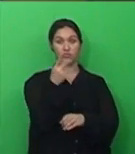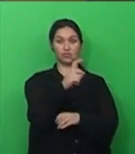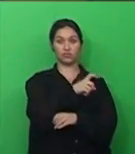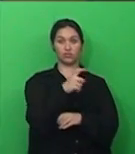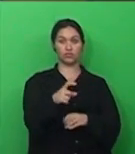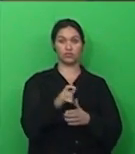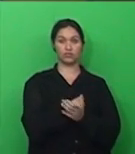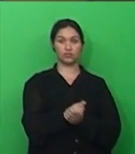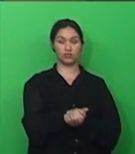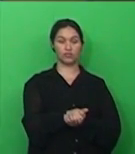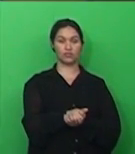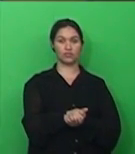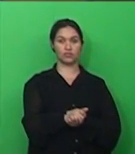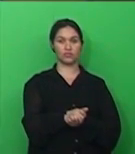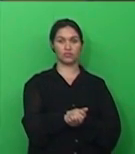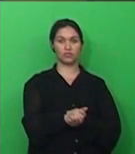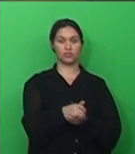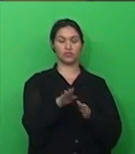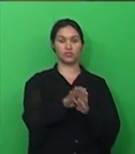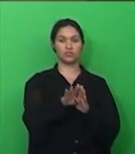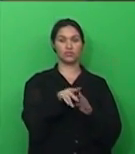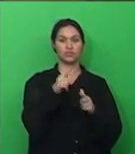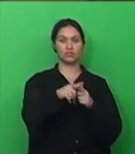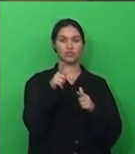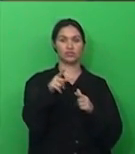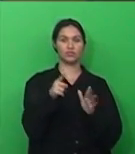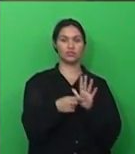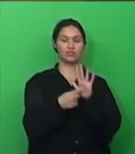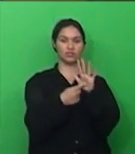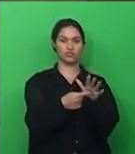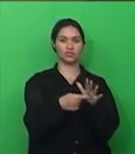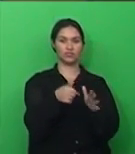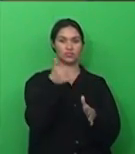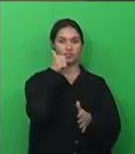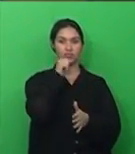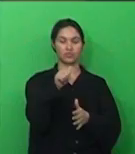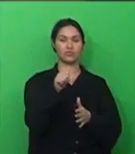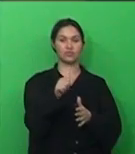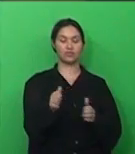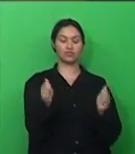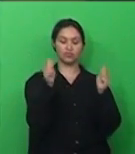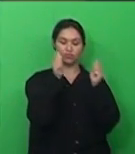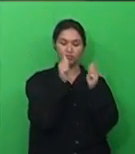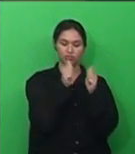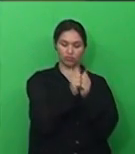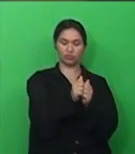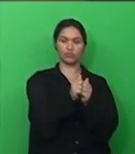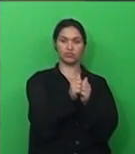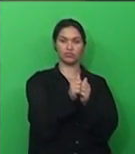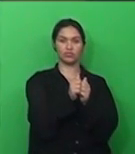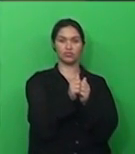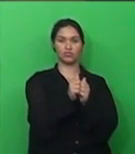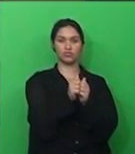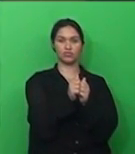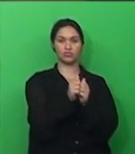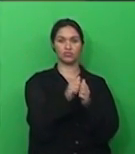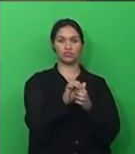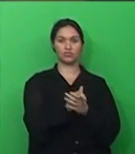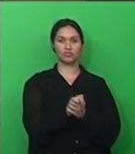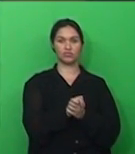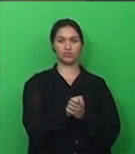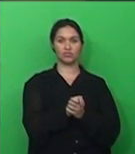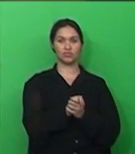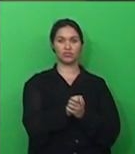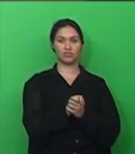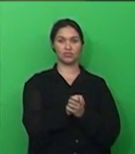de pôr esse lugar da mulher também, como uma pessoa que está aí do lado o tempo todo, né? A gente não tem ninguém à frente, apesar do nome